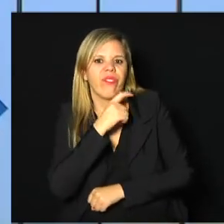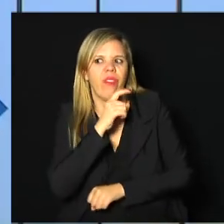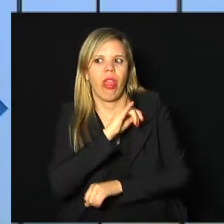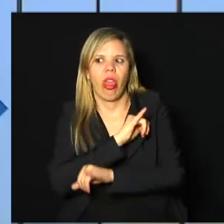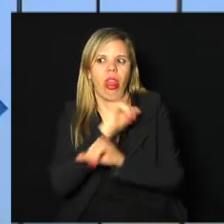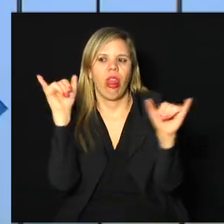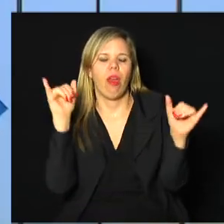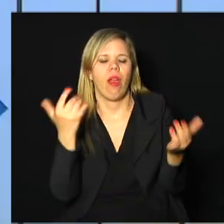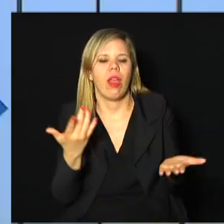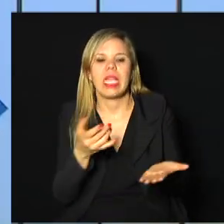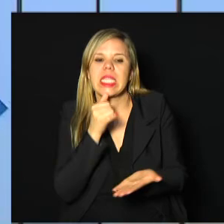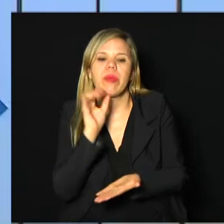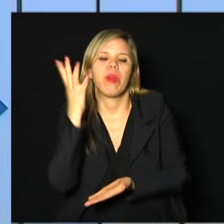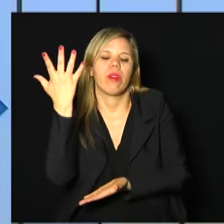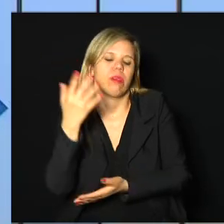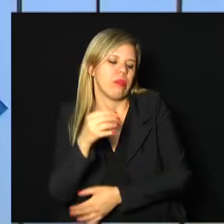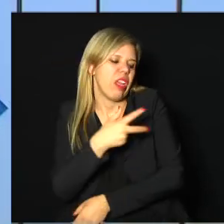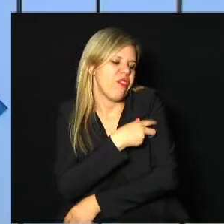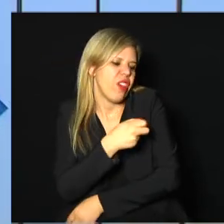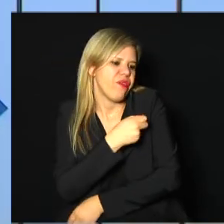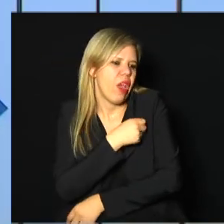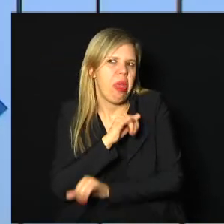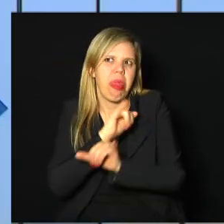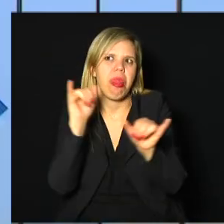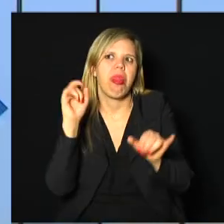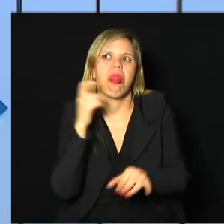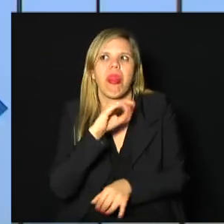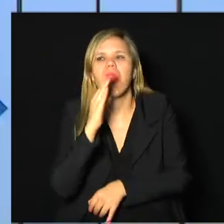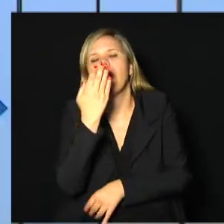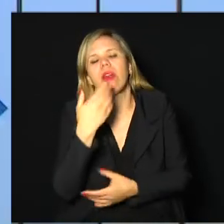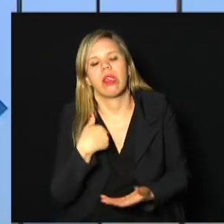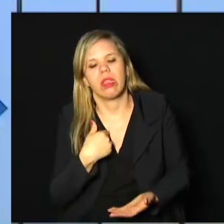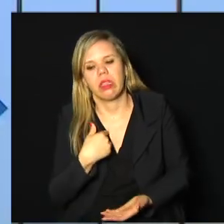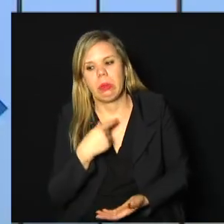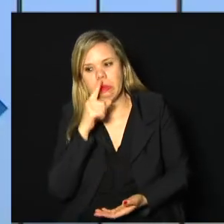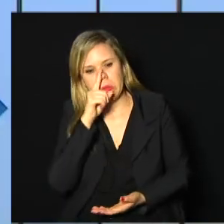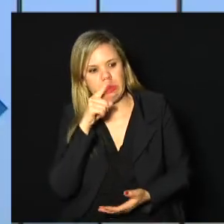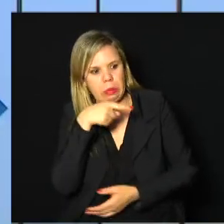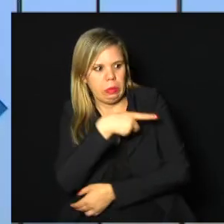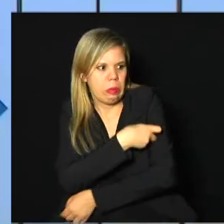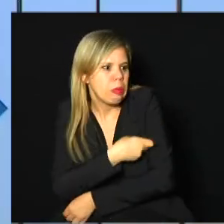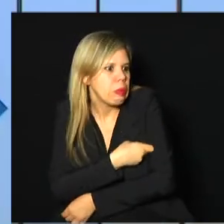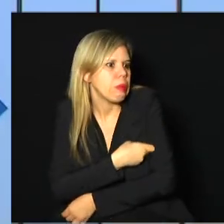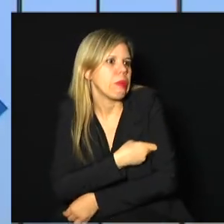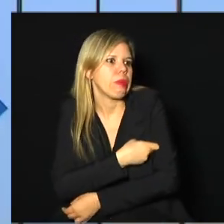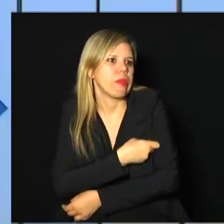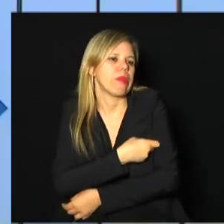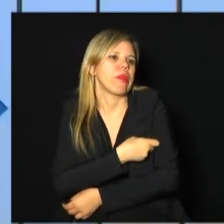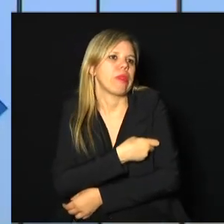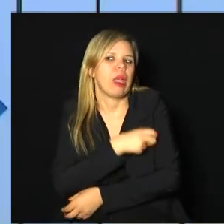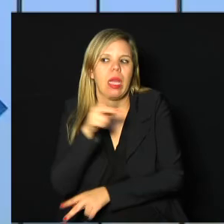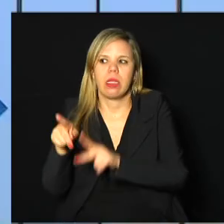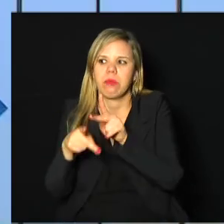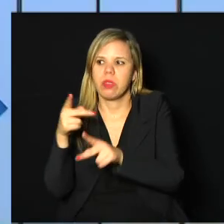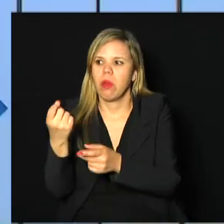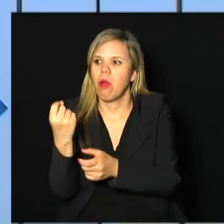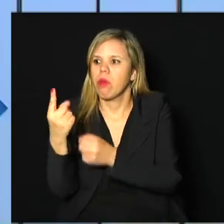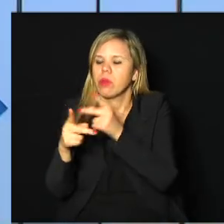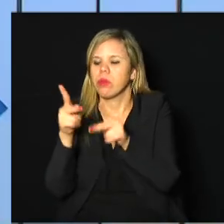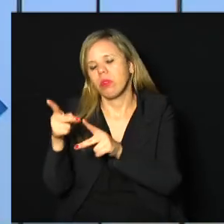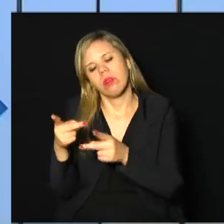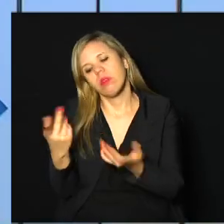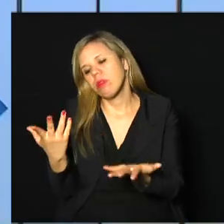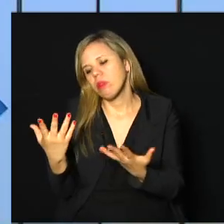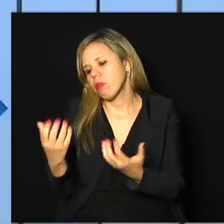quando sai uma vacina, começa aquelas notícias falsas falando que é uma vacina perigosa, então acaba estimulando um